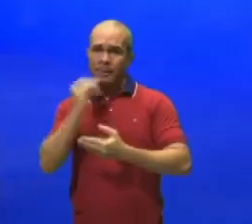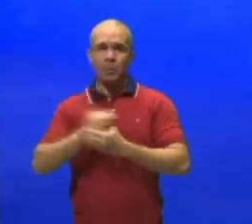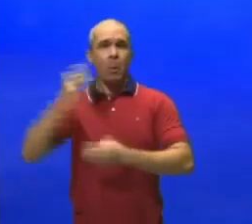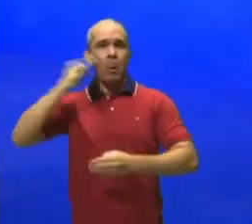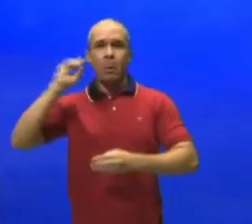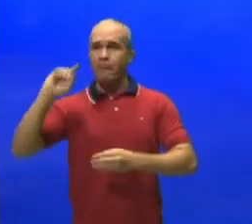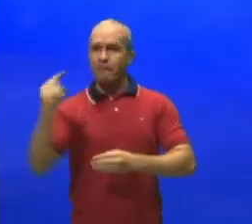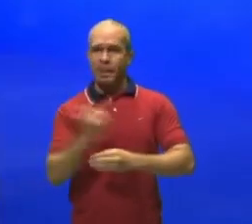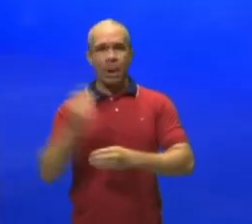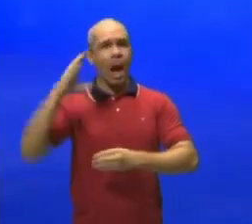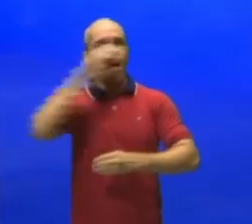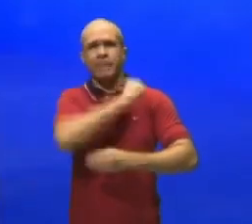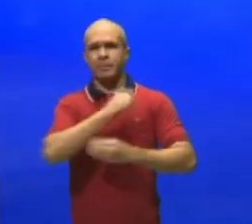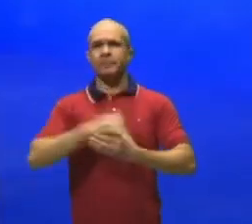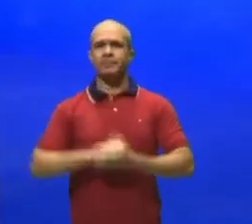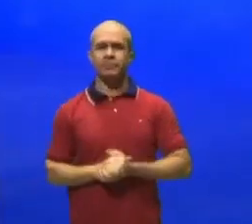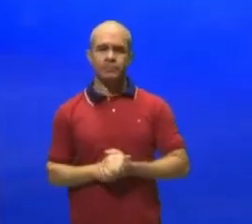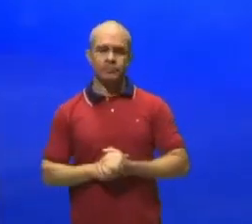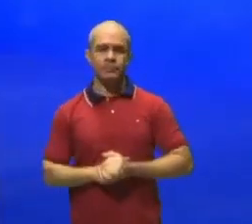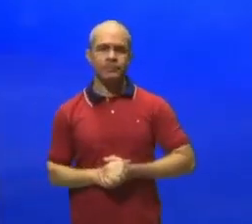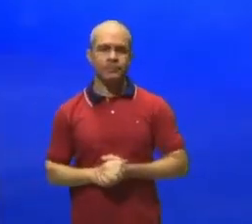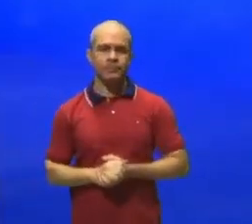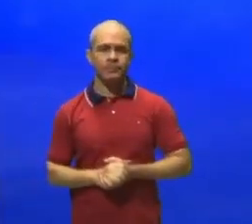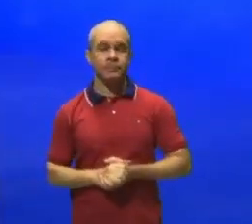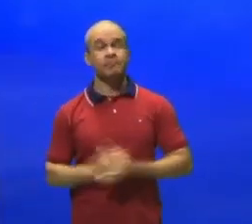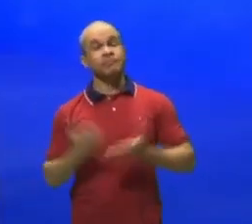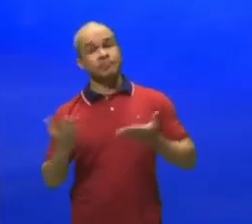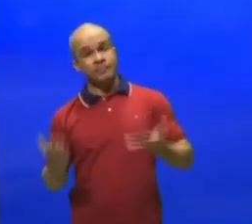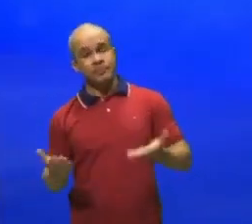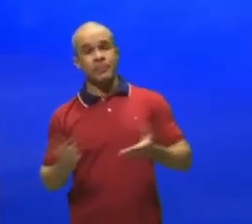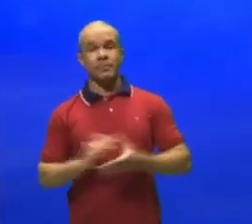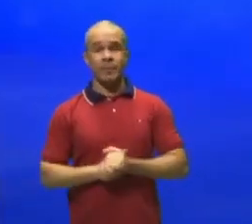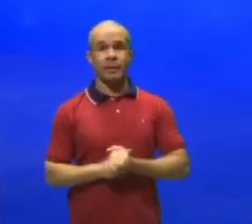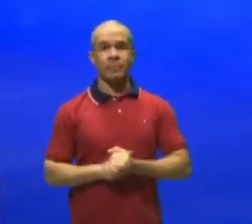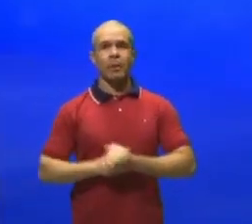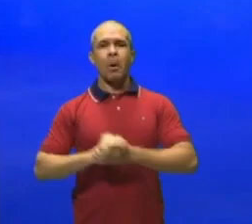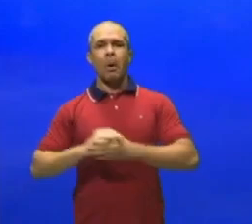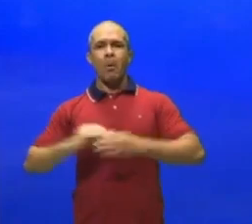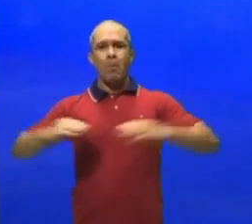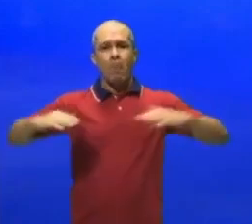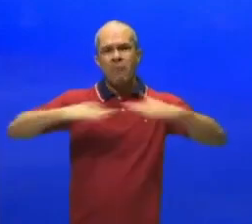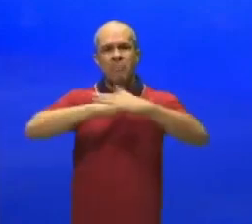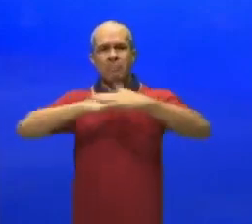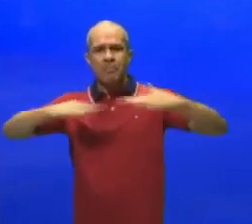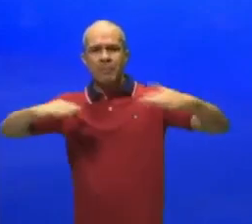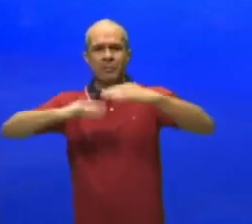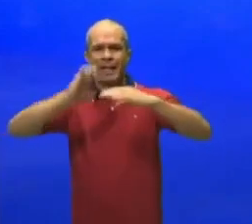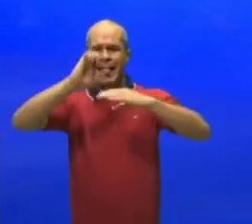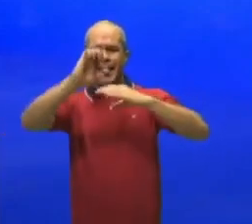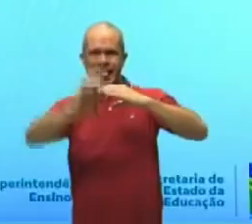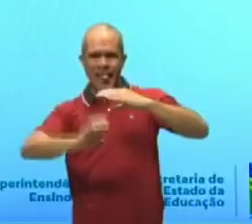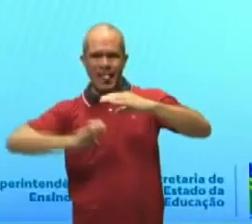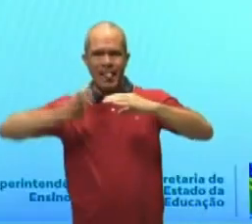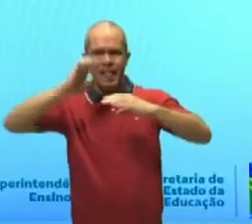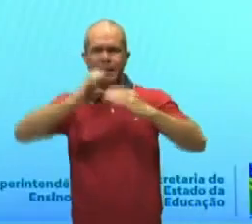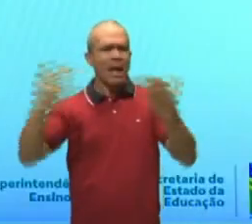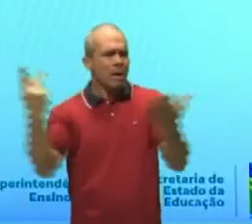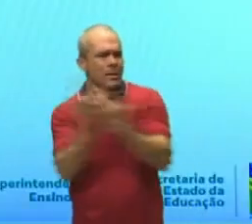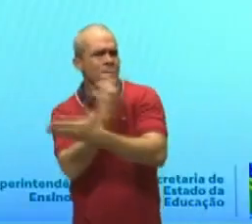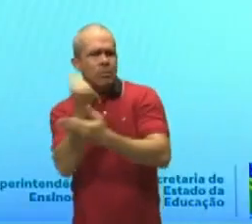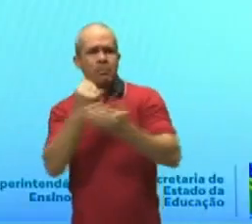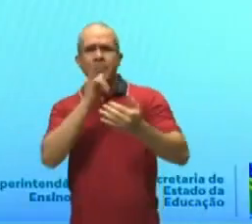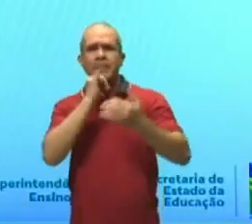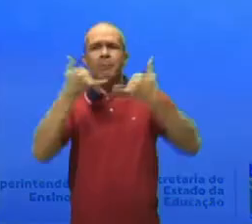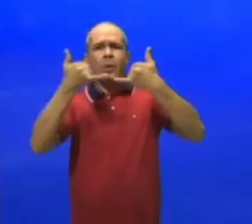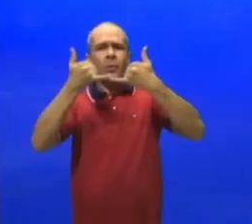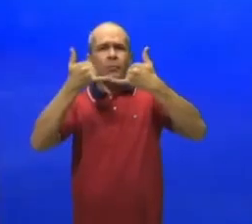milhão de metros por segundo. Beleza? Bem, esse movimento de elétrons, como é que acontece? Se eu pegar um fio elétrico